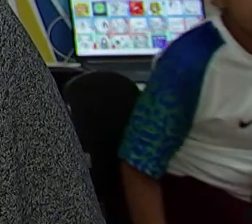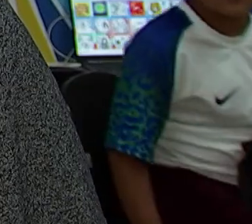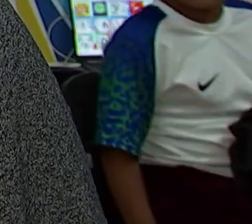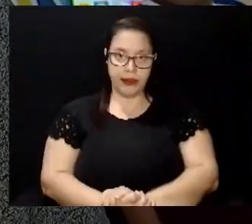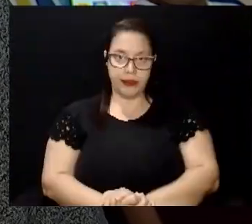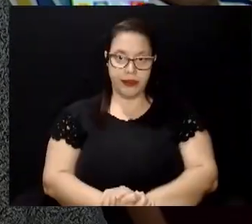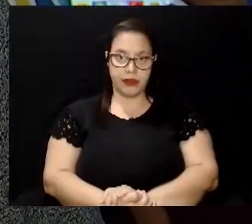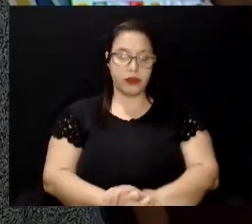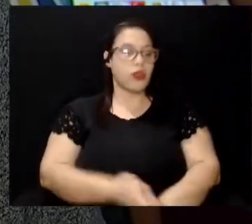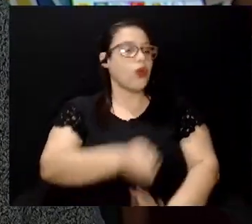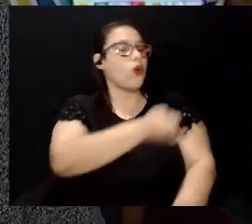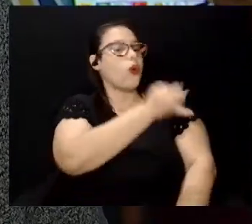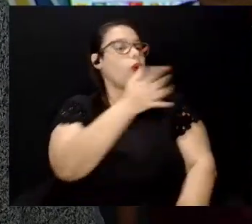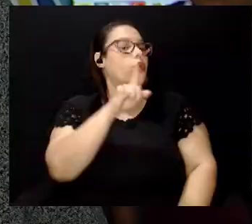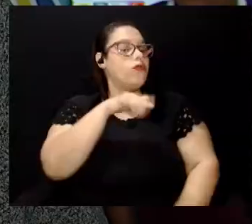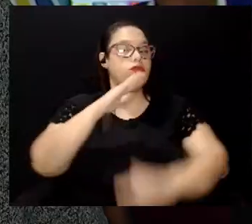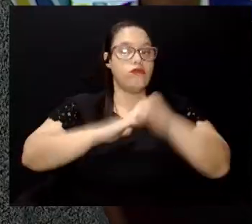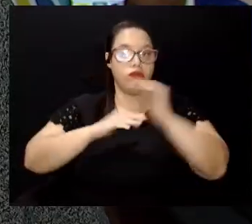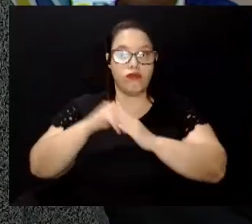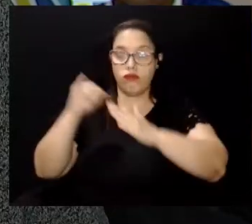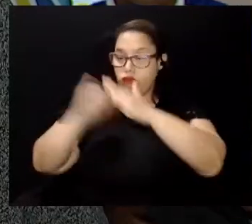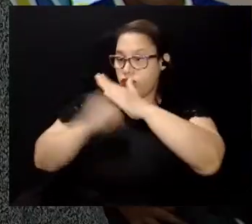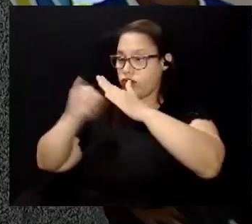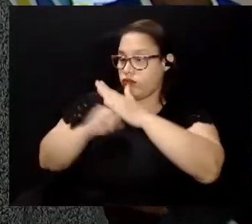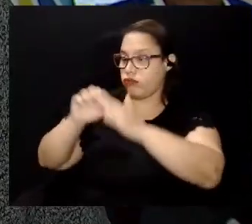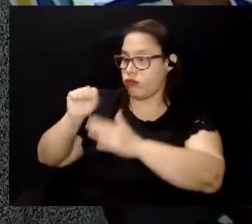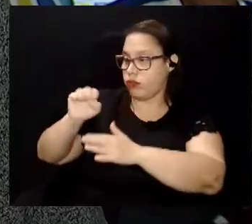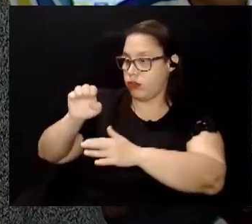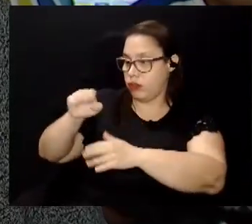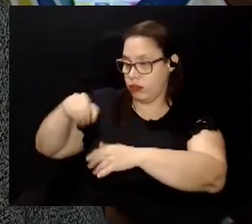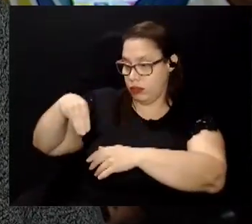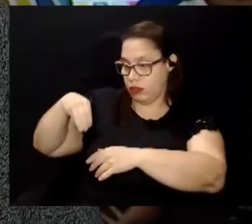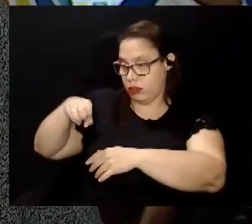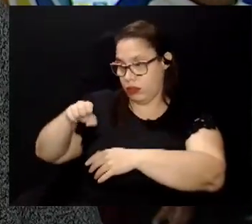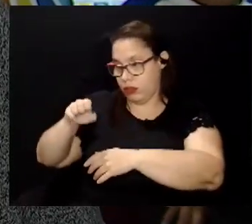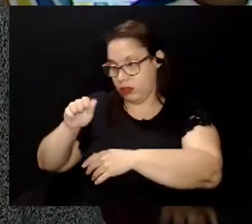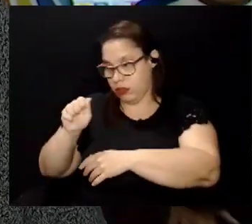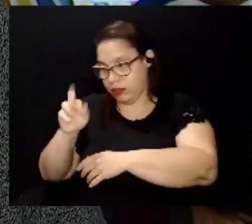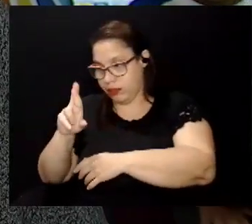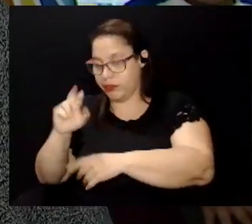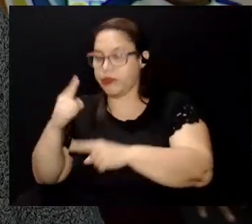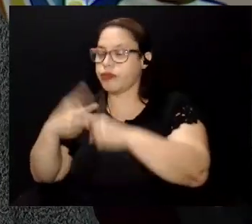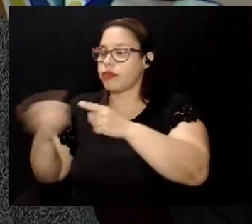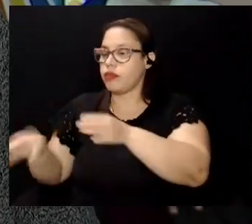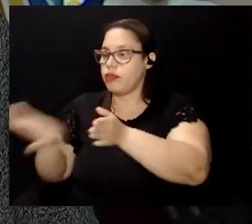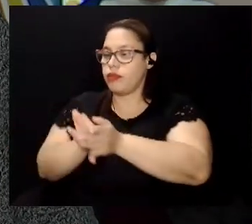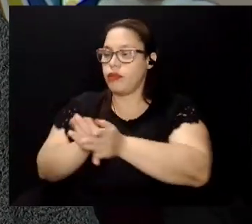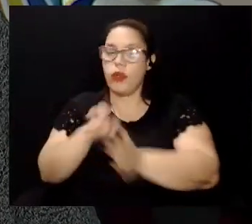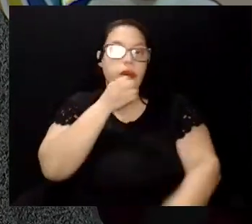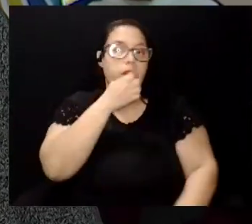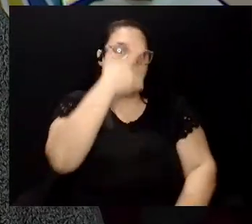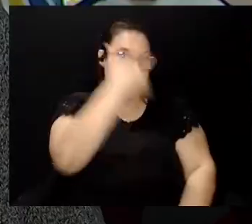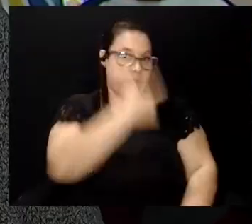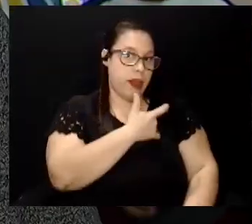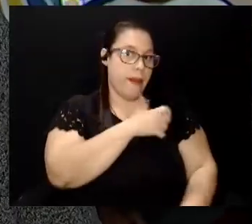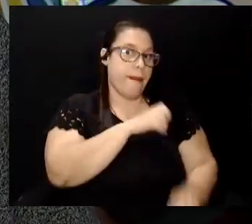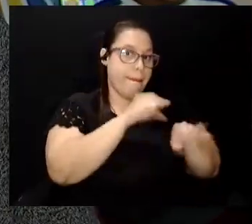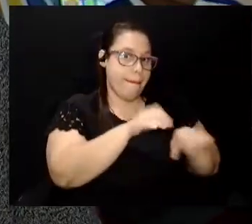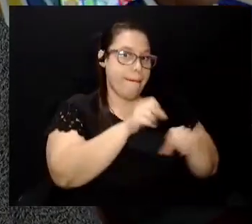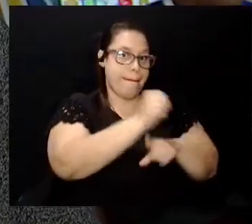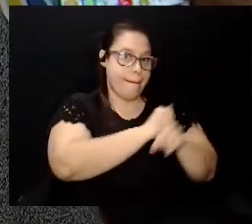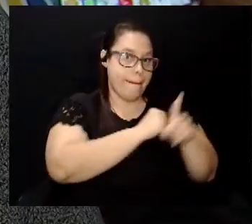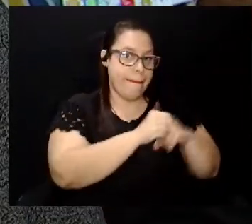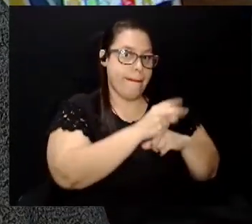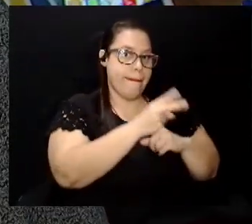Há quanto tempo você atua aqui no Instituto Semear e por que você veio para cá? Bom, eu sou educador social aqui há